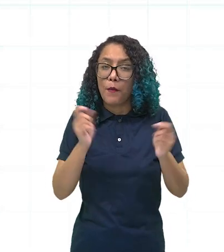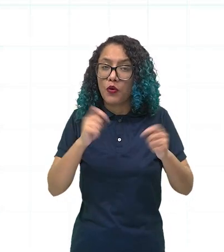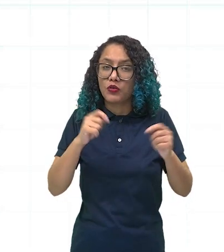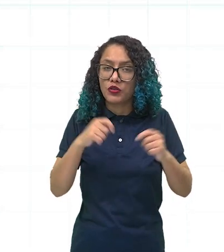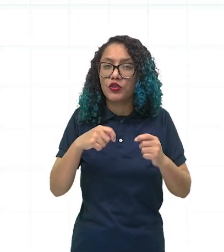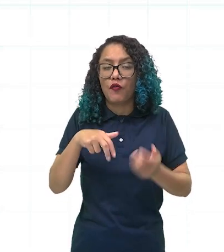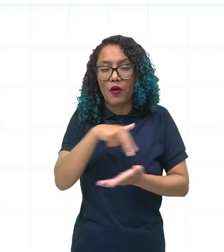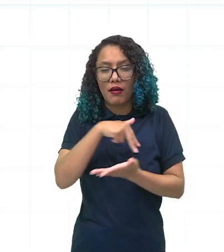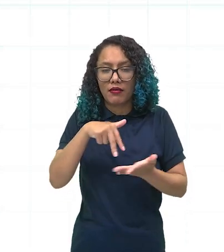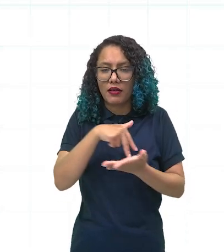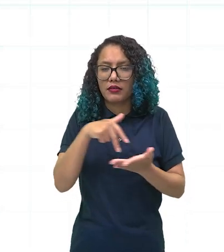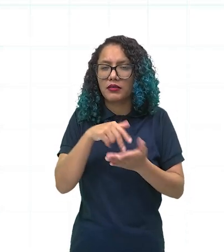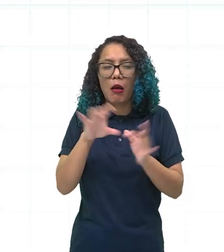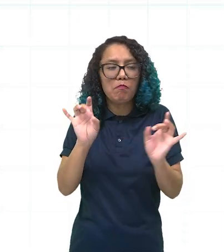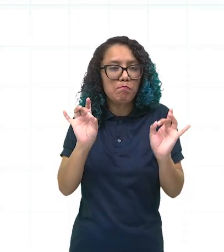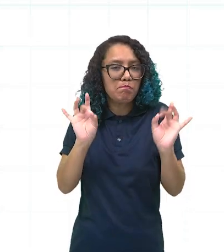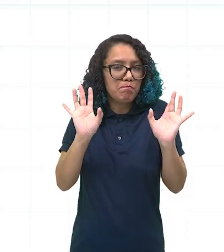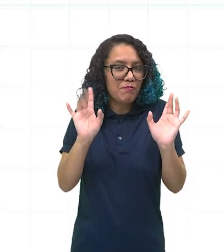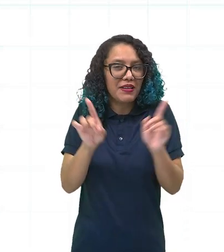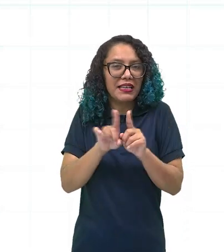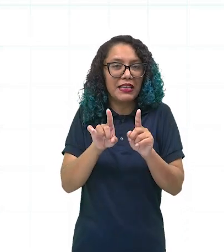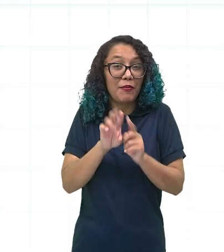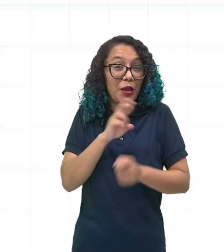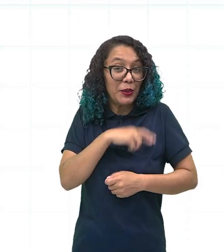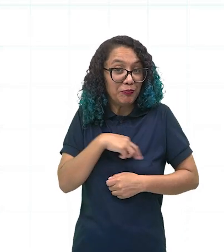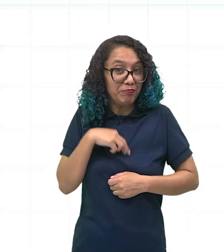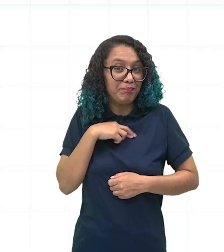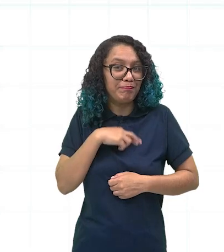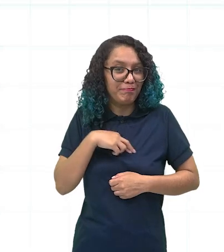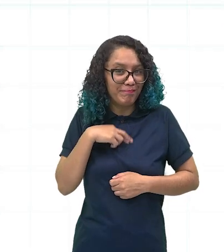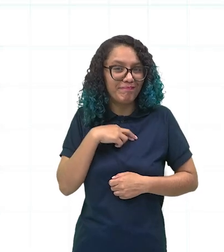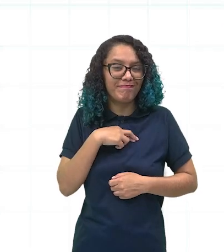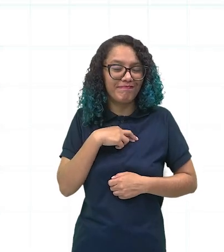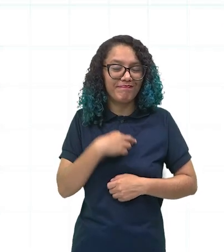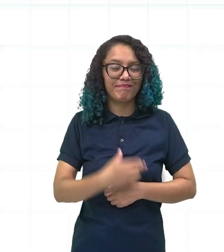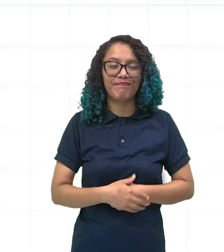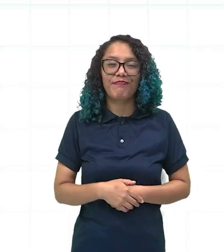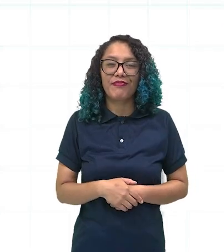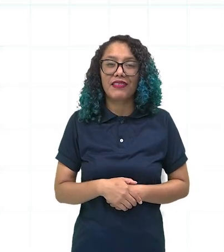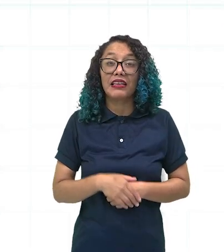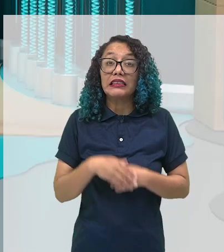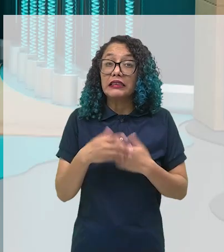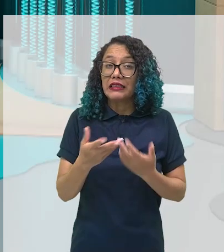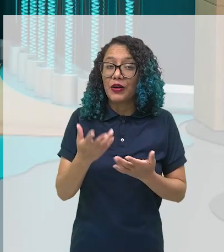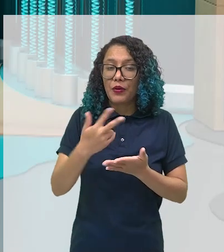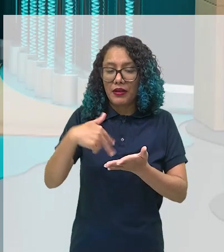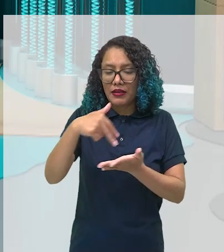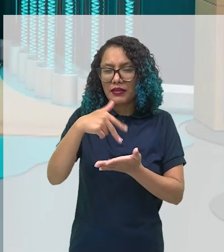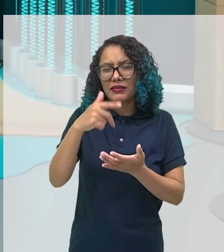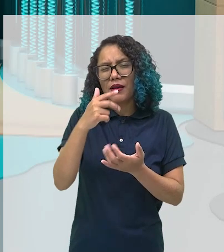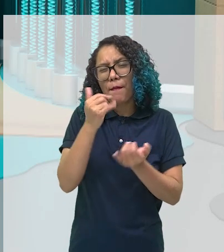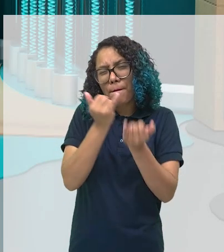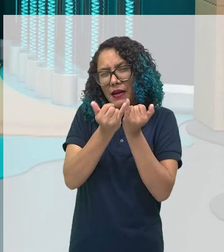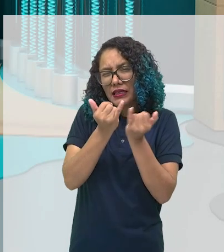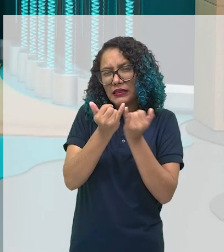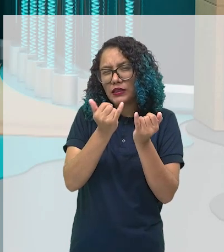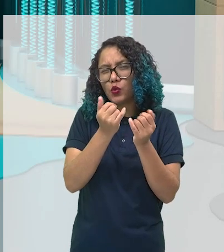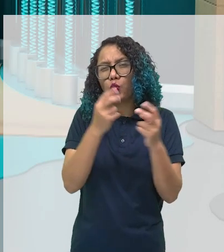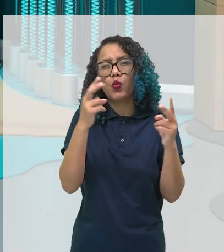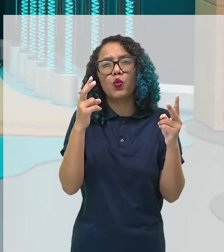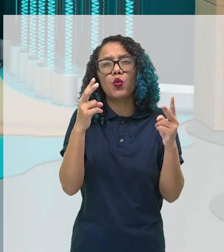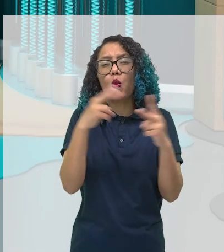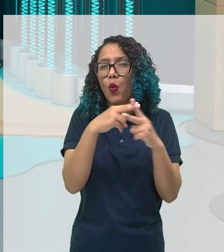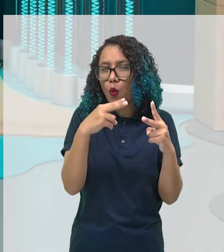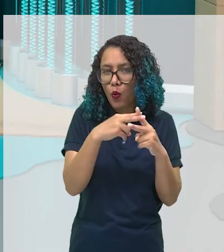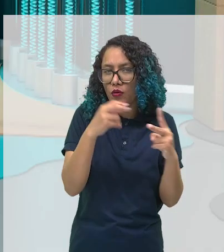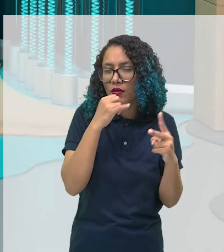dança elegante e romântica. Gente, dança é que nem luta. A gente pode fazer uma comparação